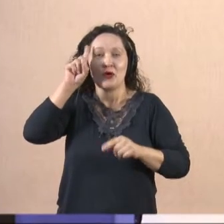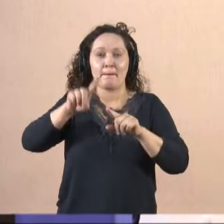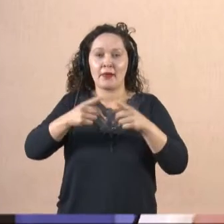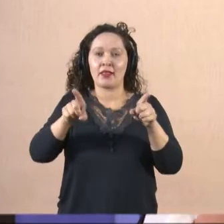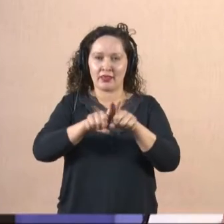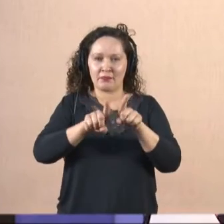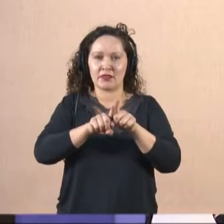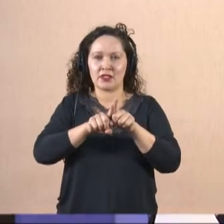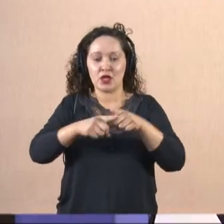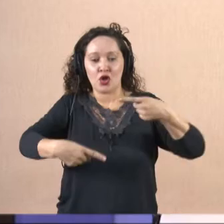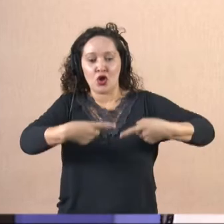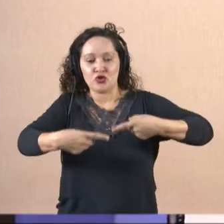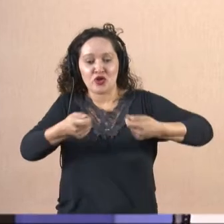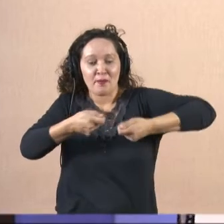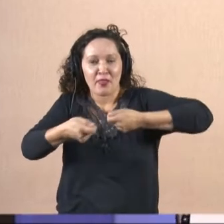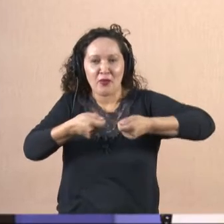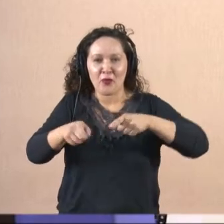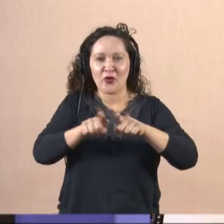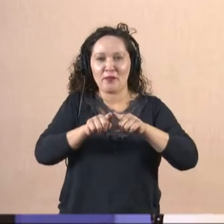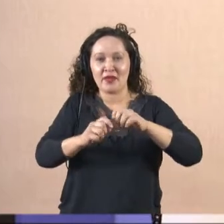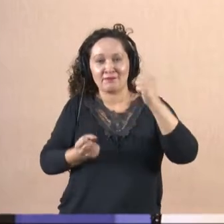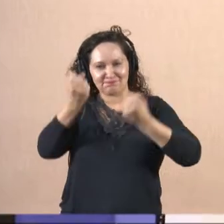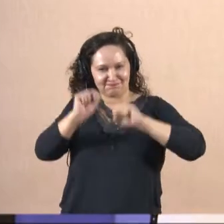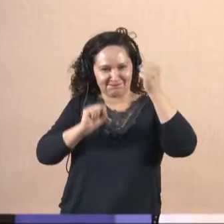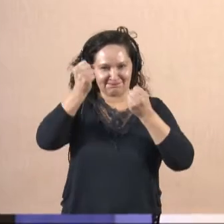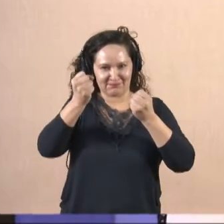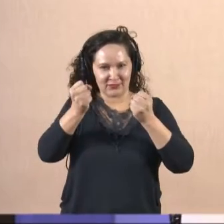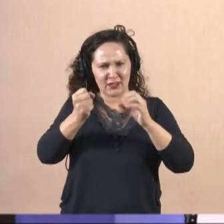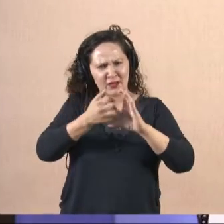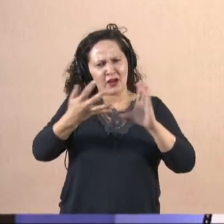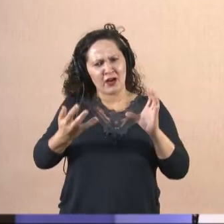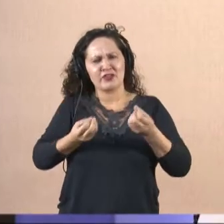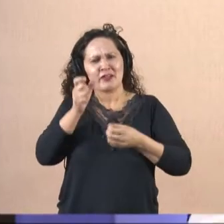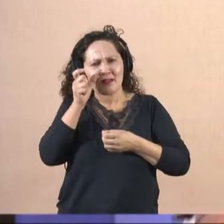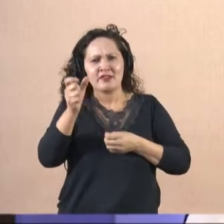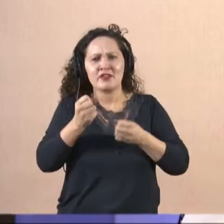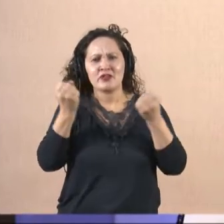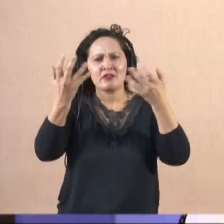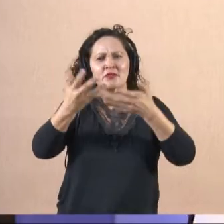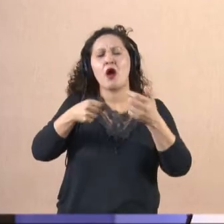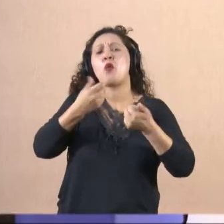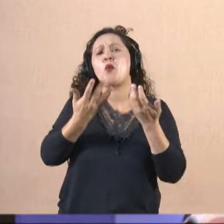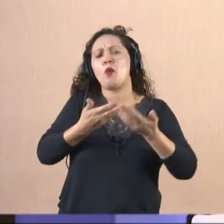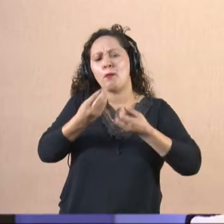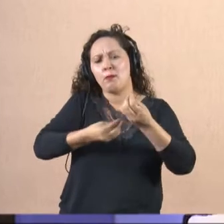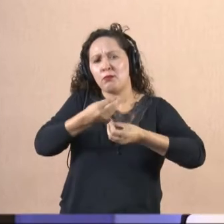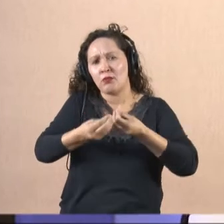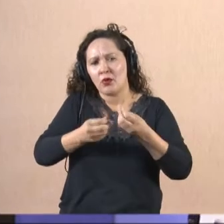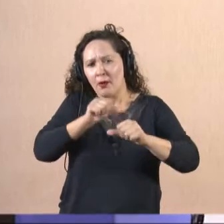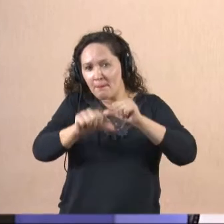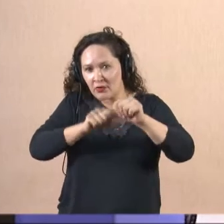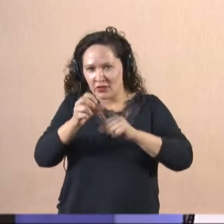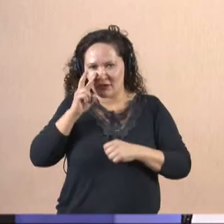mas também na dinâmica da economia e da indústria nesse aspecto seria interessante falar sobre quais as mudanças que podem